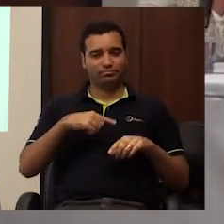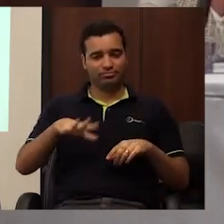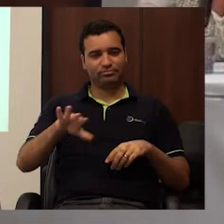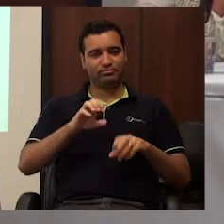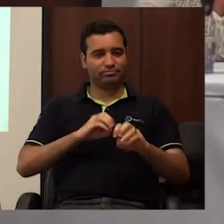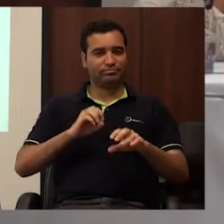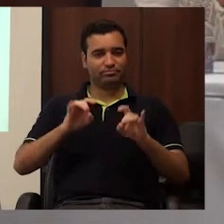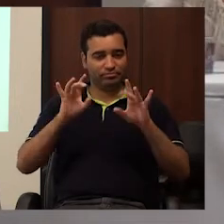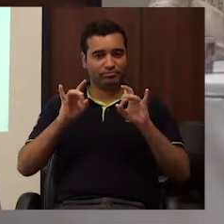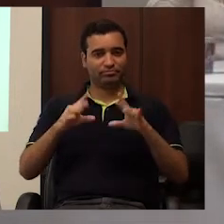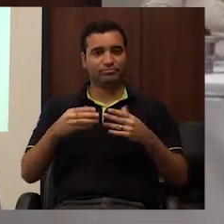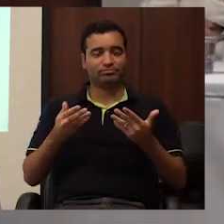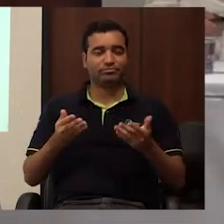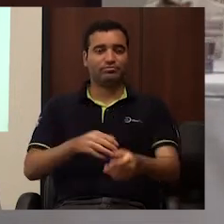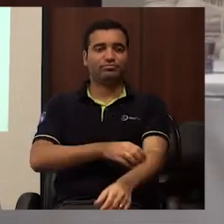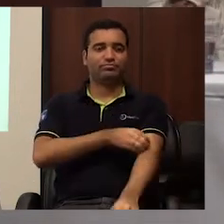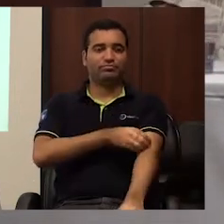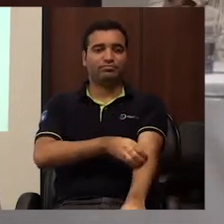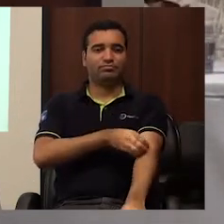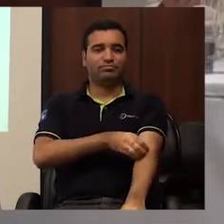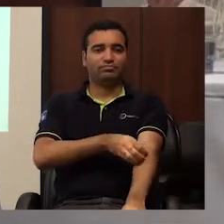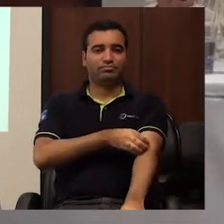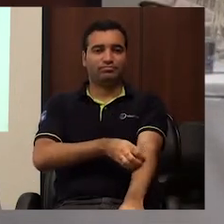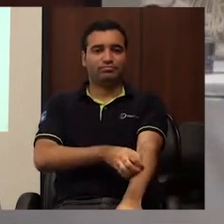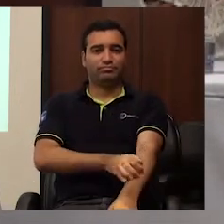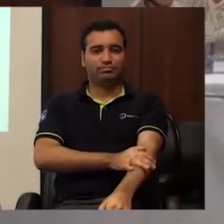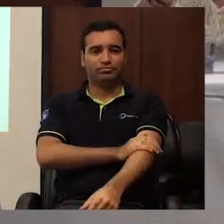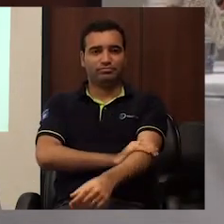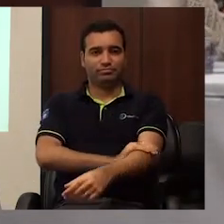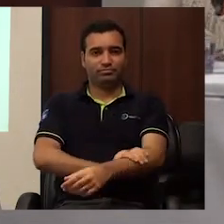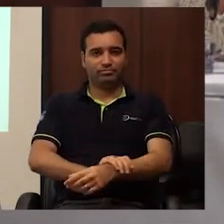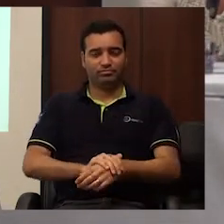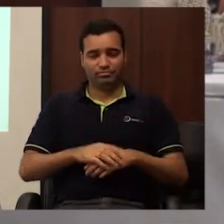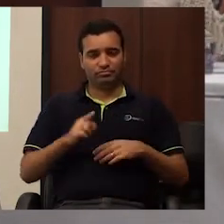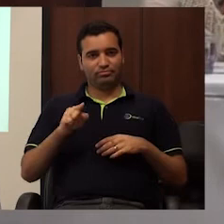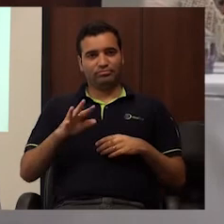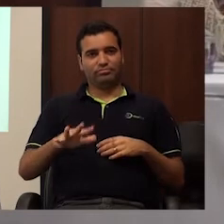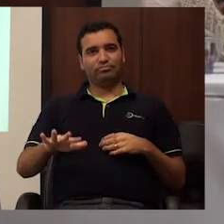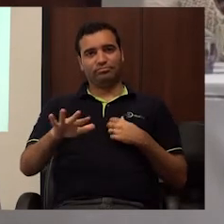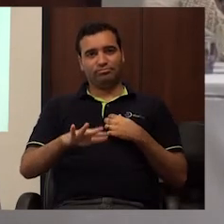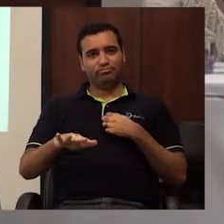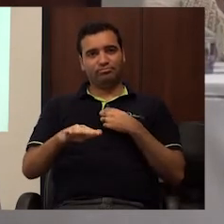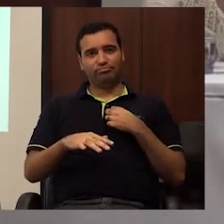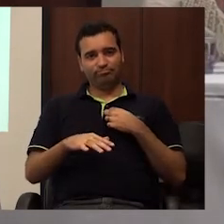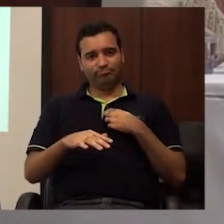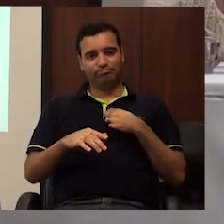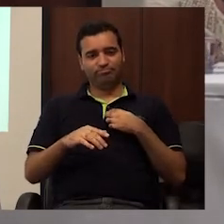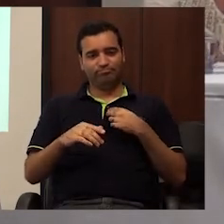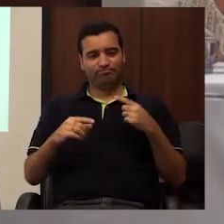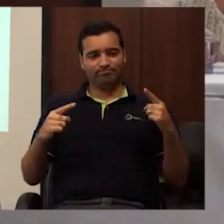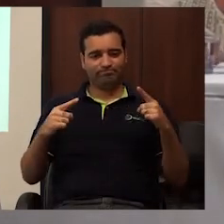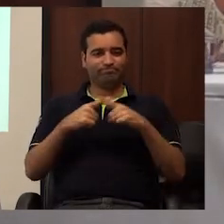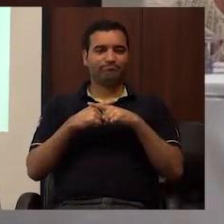especial. E aí, esse é um espaço de